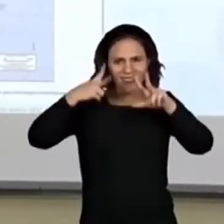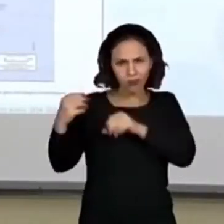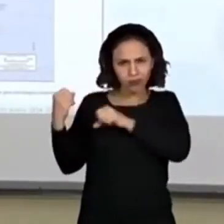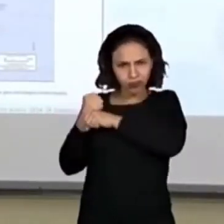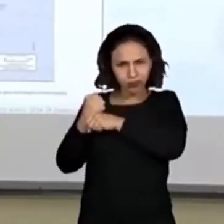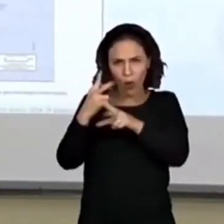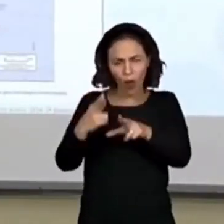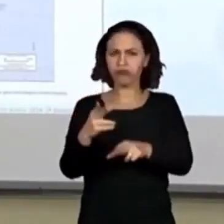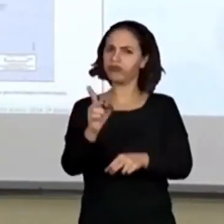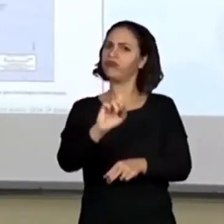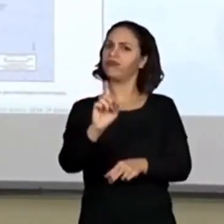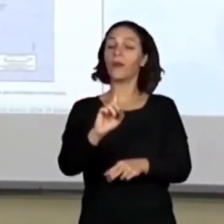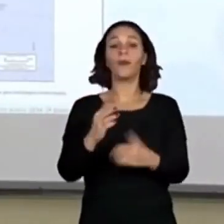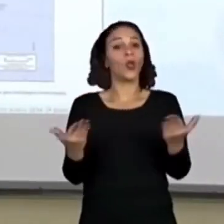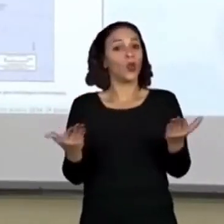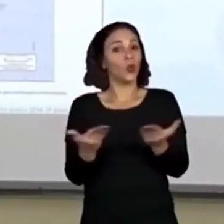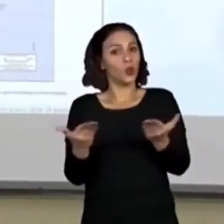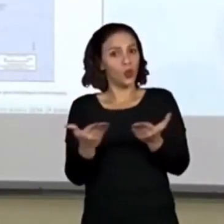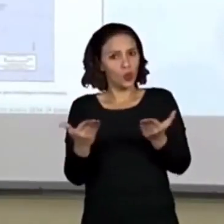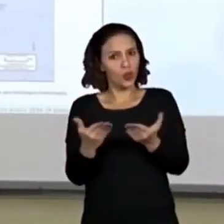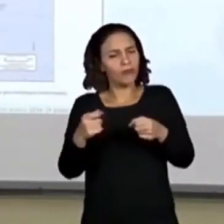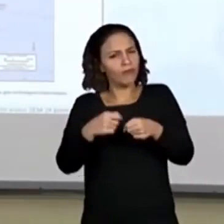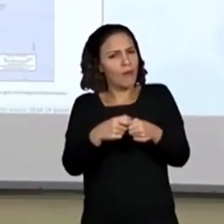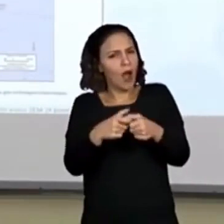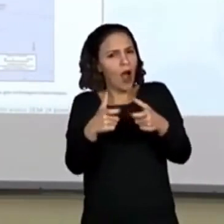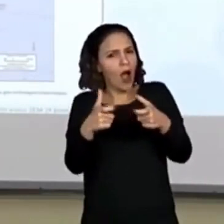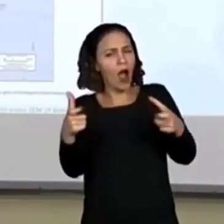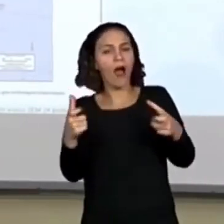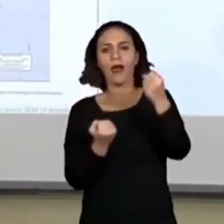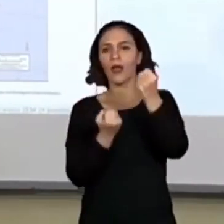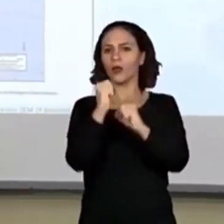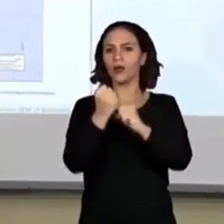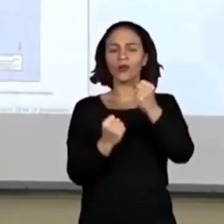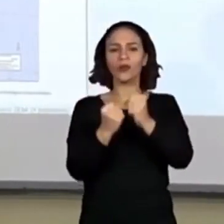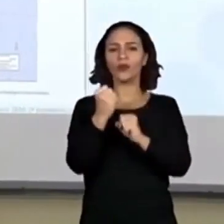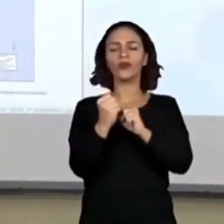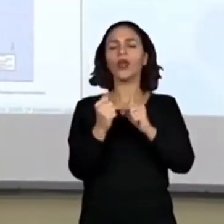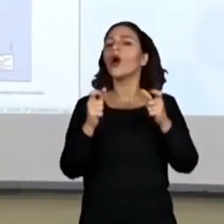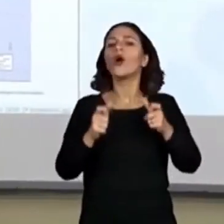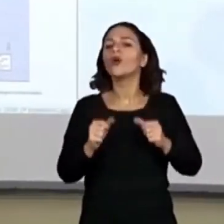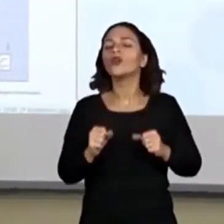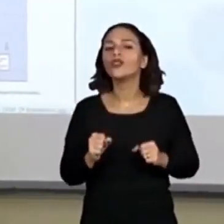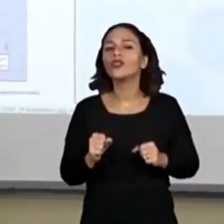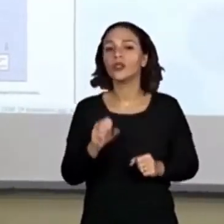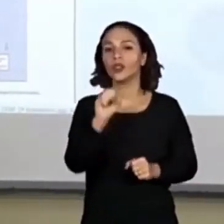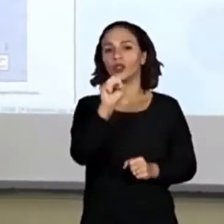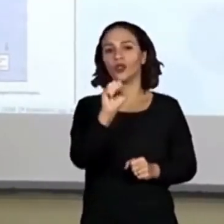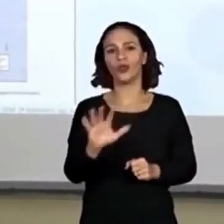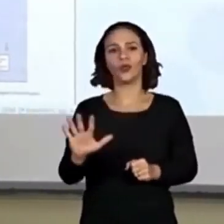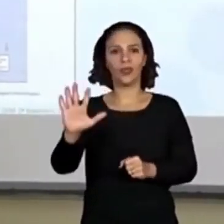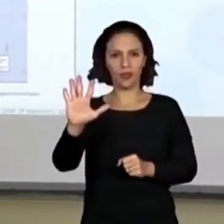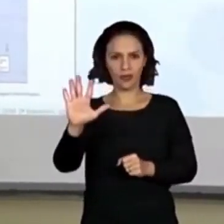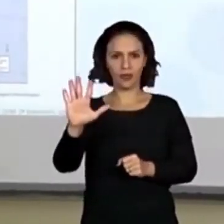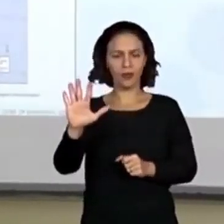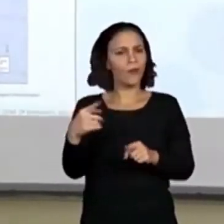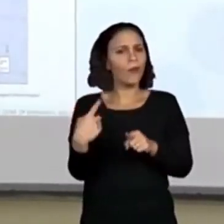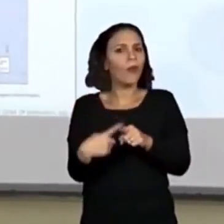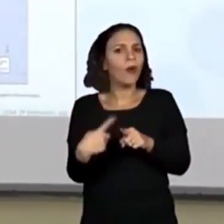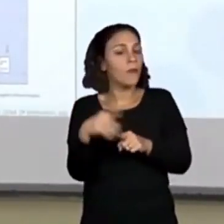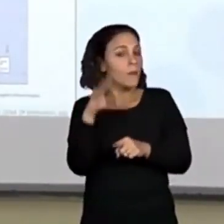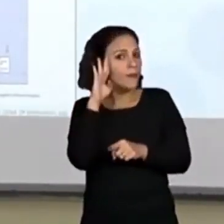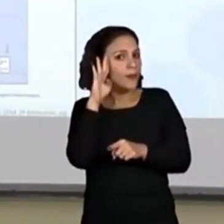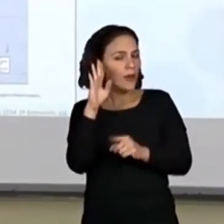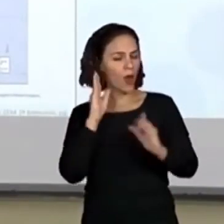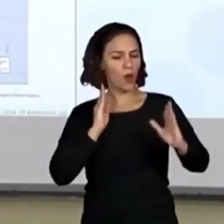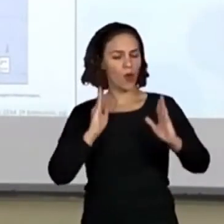Atualmente, a maior concentração industrial do Brasil se encontra na região sudeste, principalmente entre